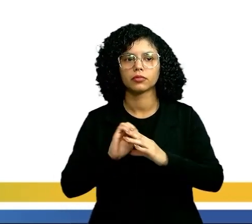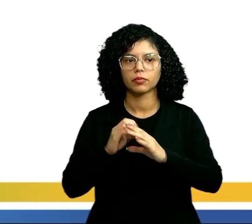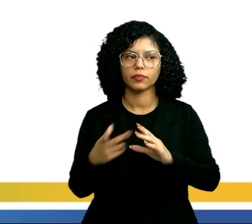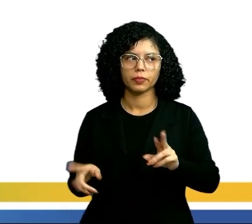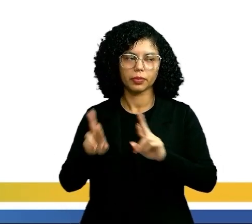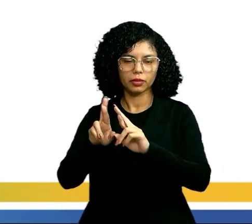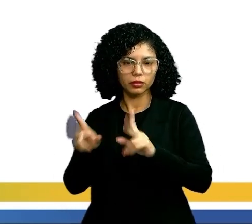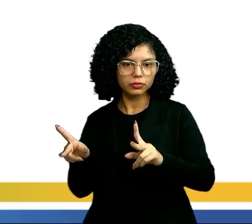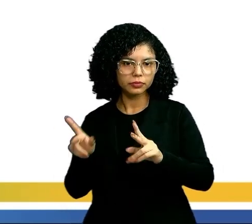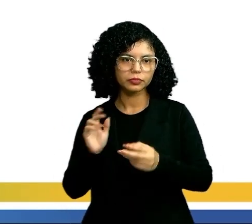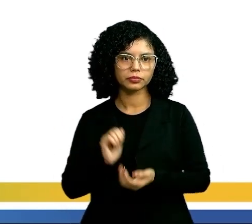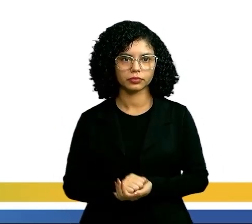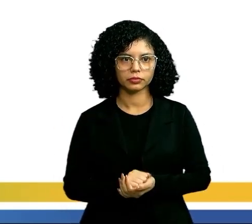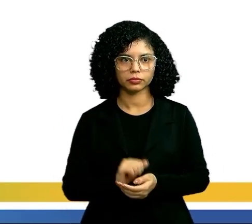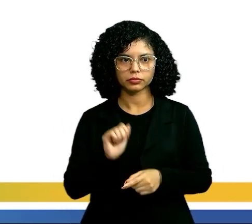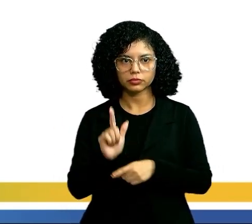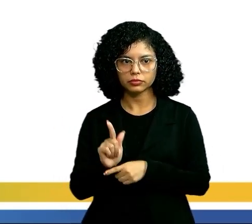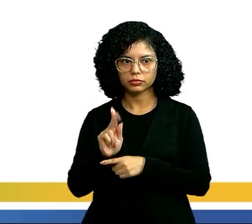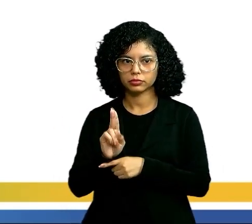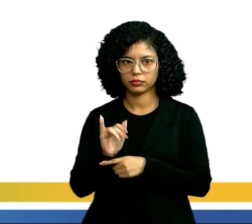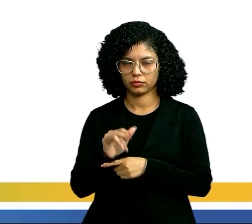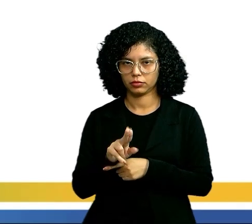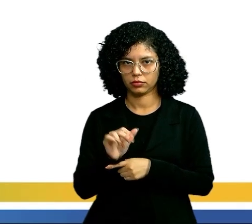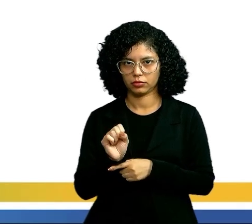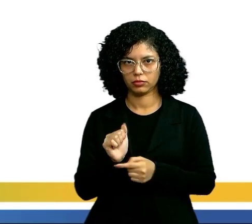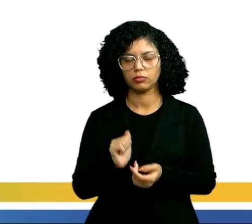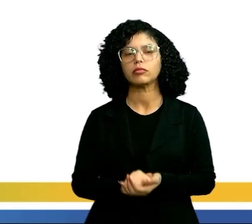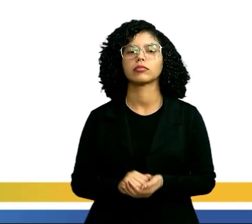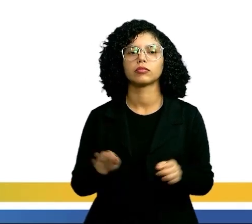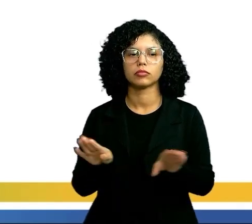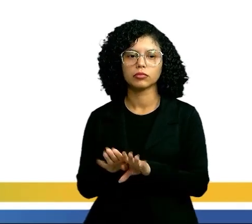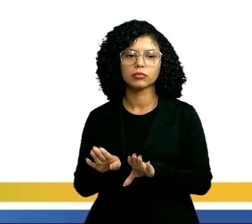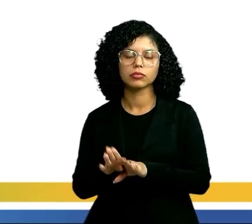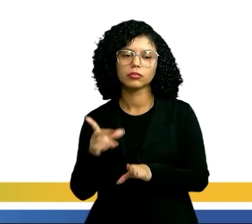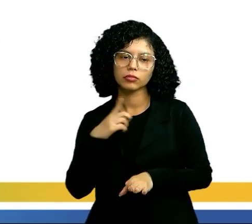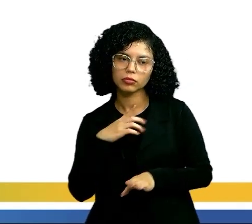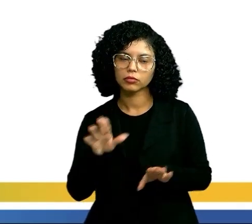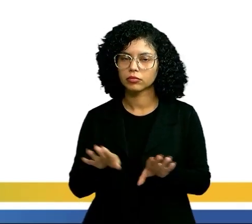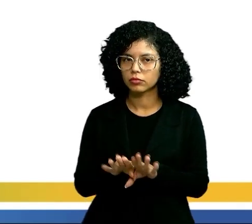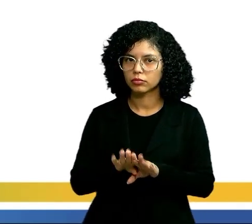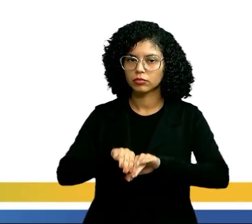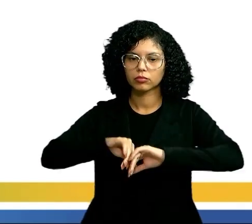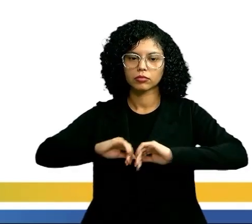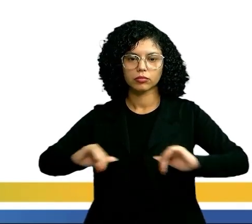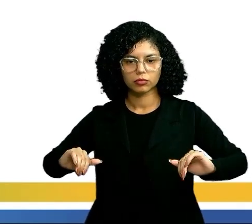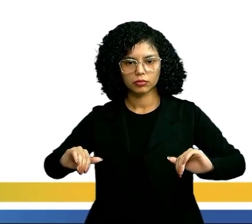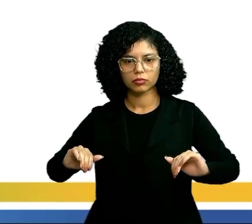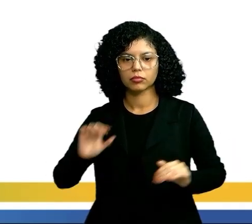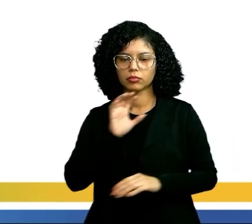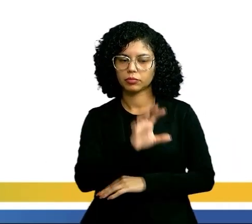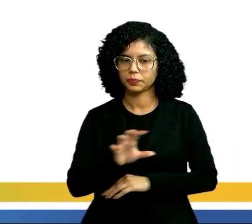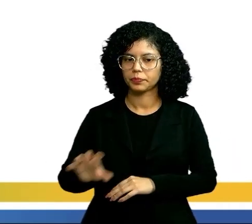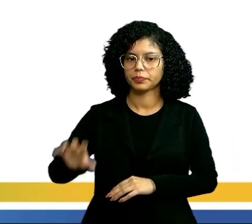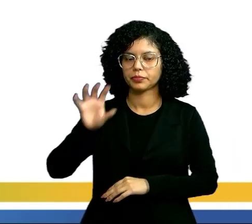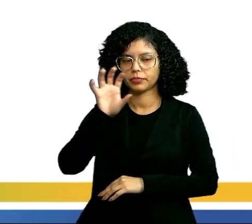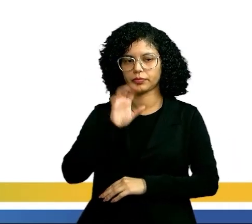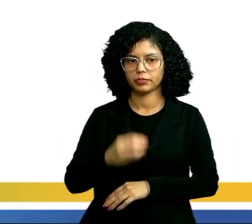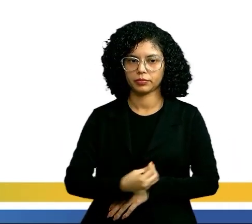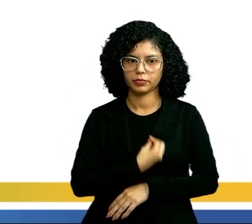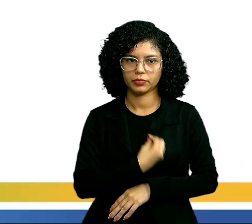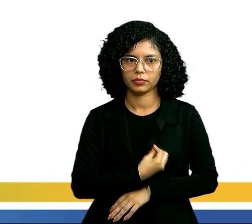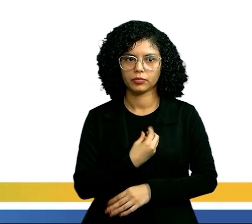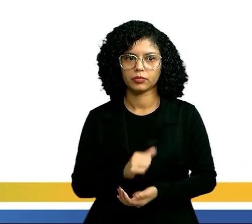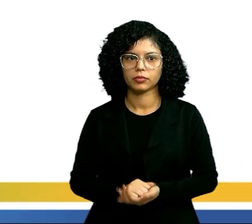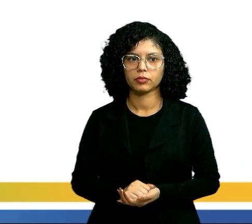características diferenciadas. São eles as Guianas. Elas estão também separadas na regionalização